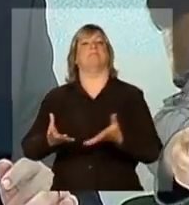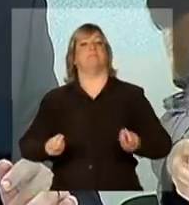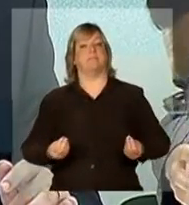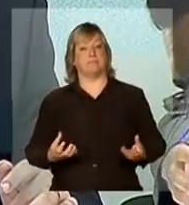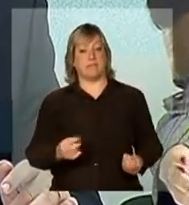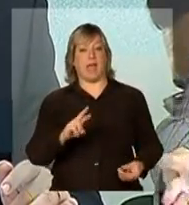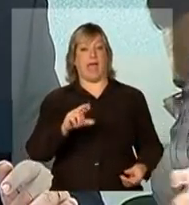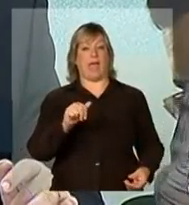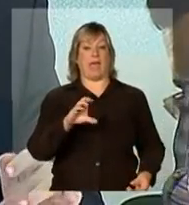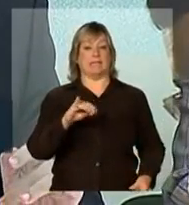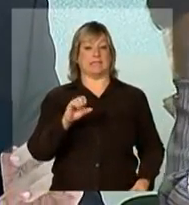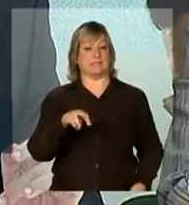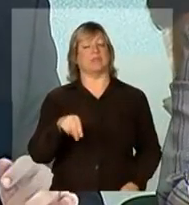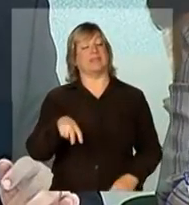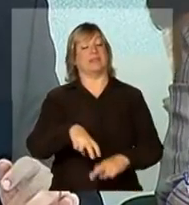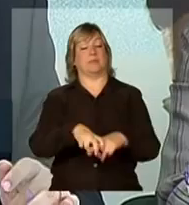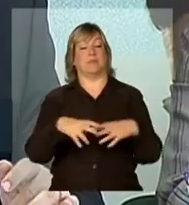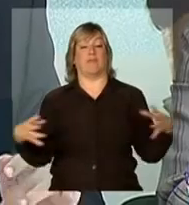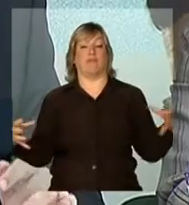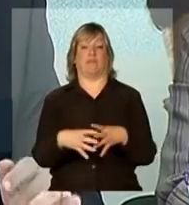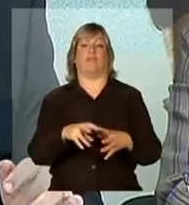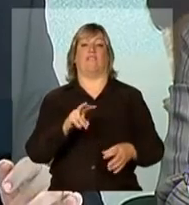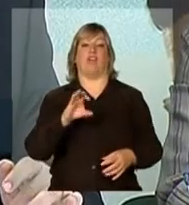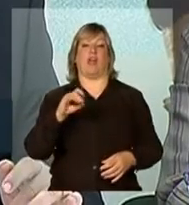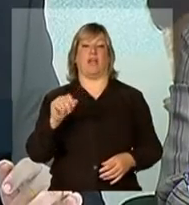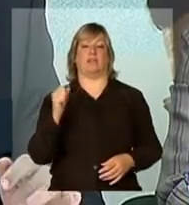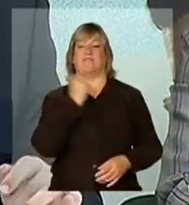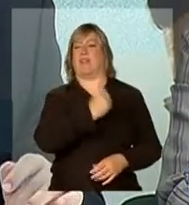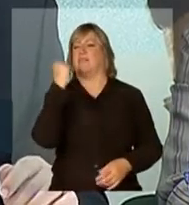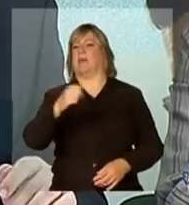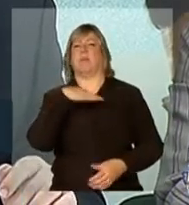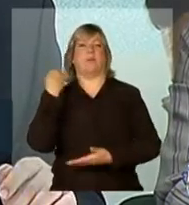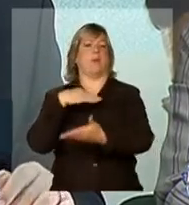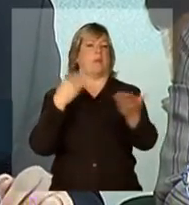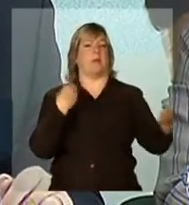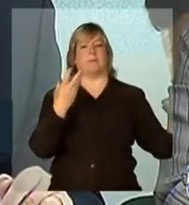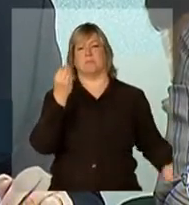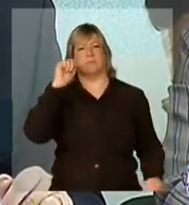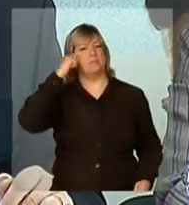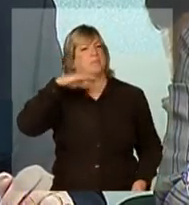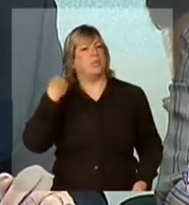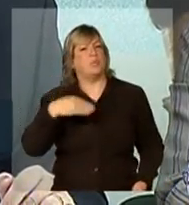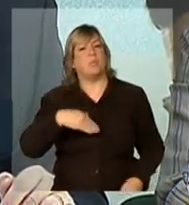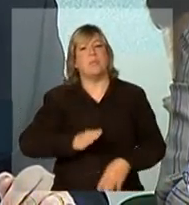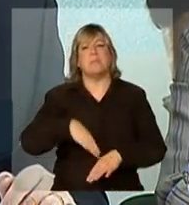problema da violência e victimiza ainda mais aos negros.